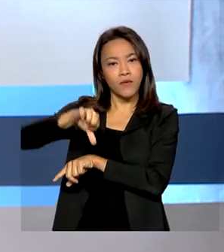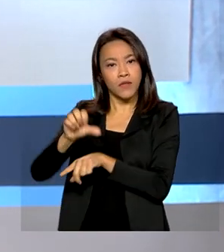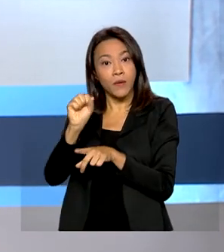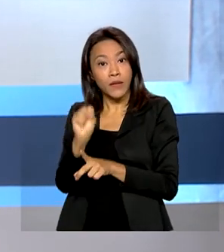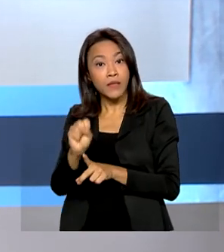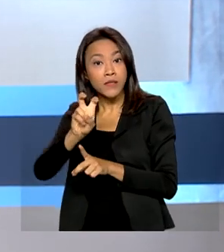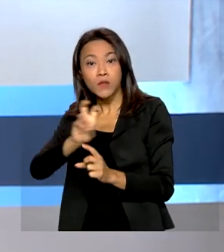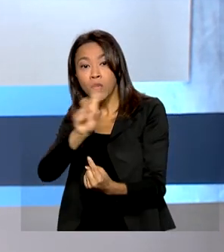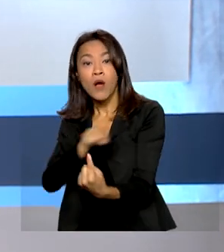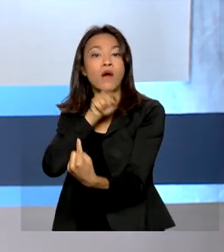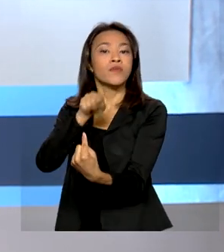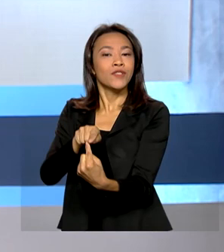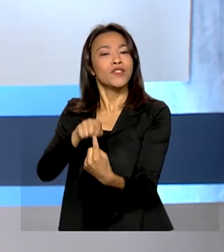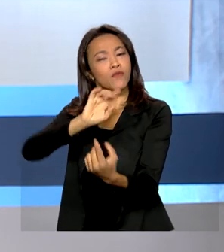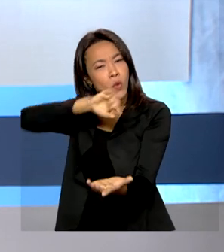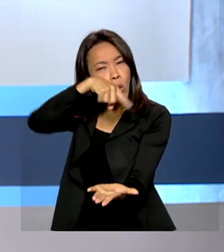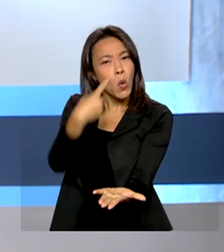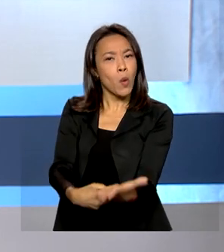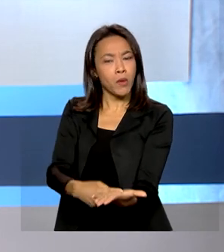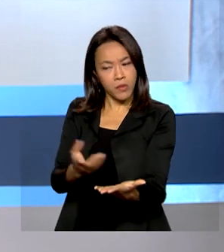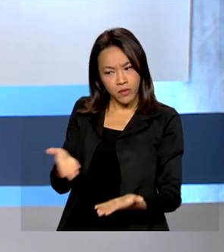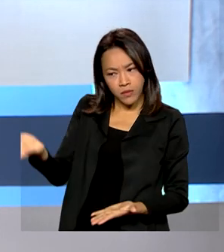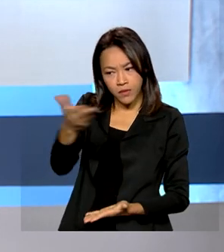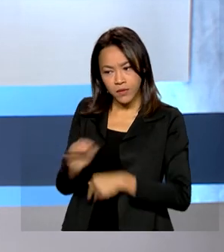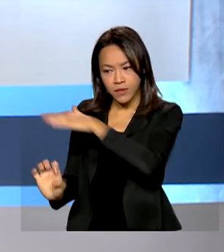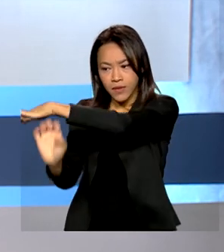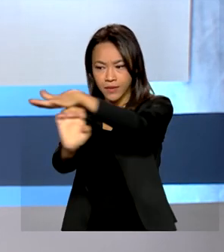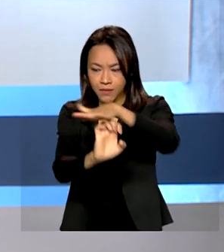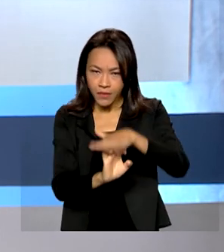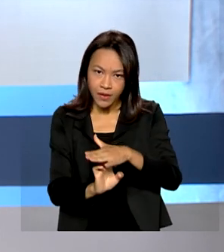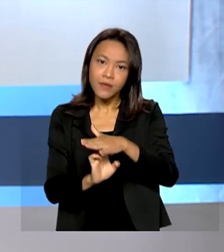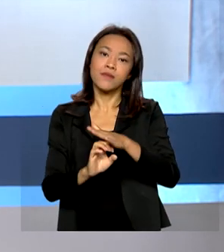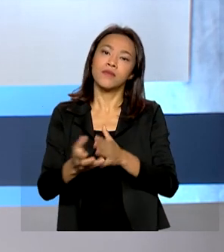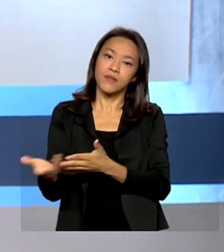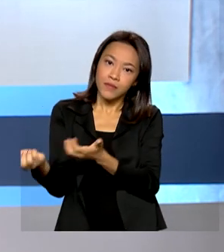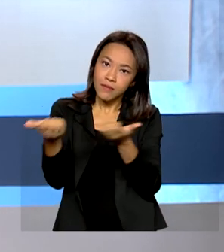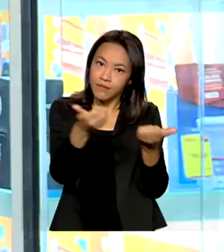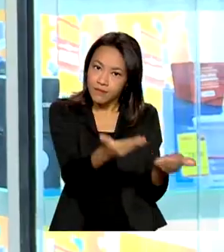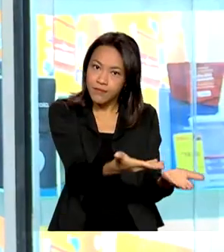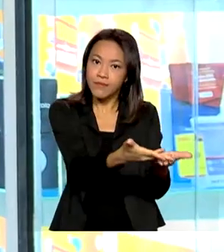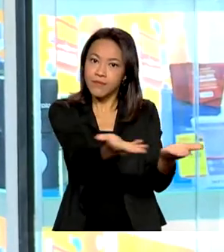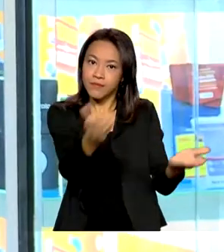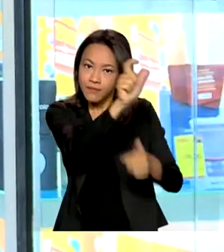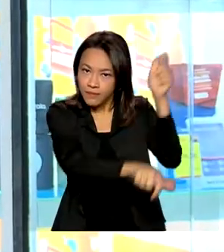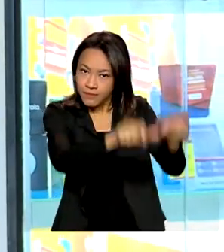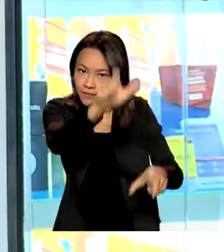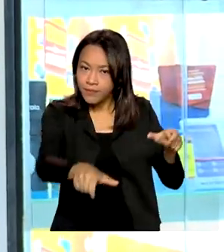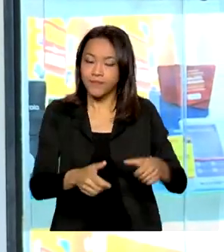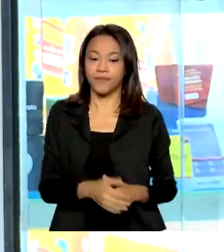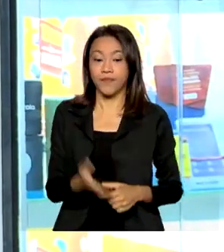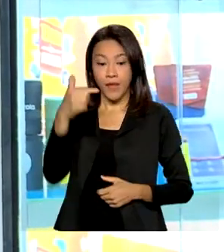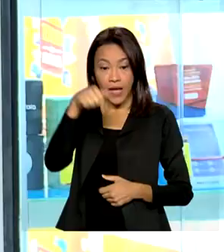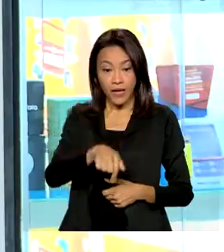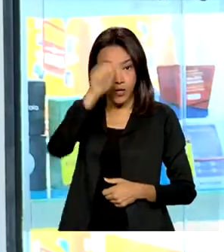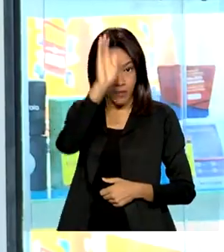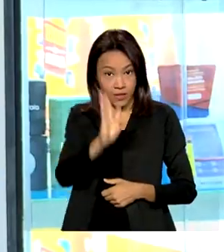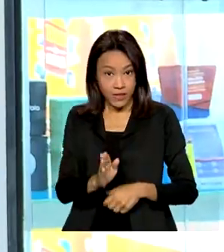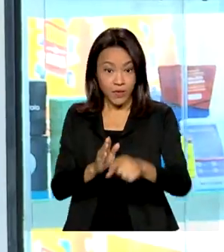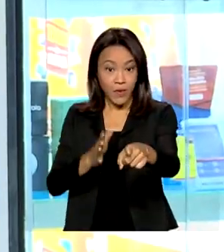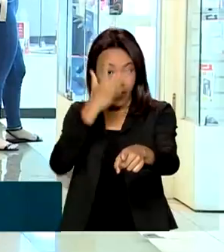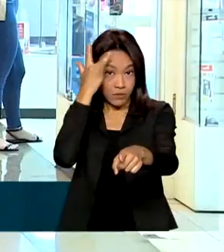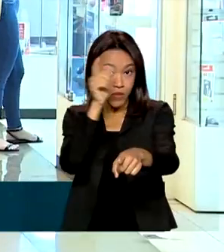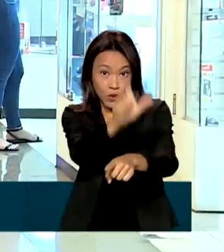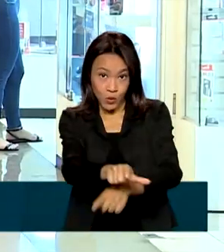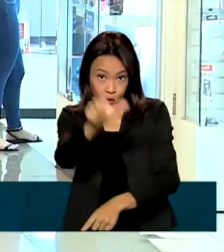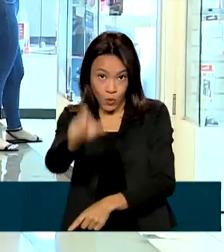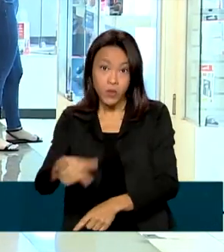para reforçar o compromisso de empresas e prestadores de serviço. Aqui no Brasil, os consumidores estão